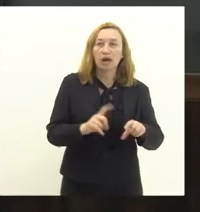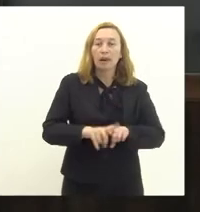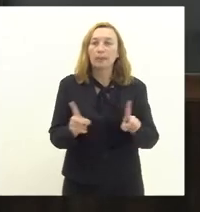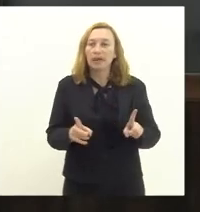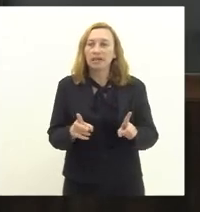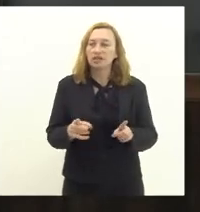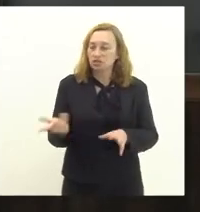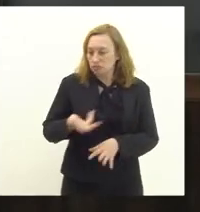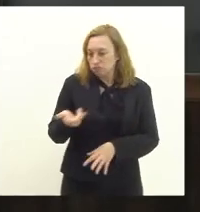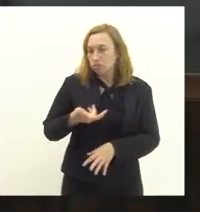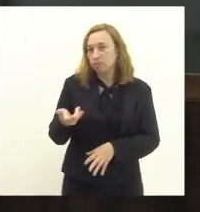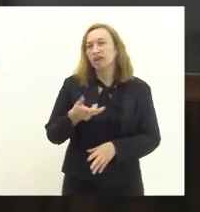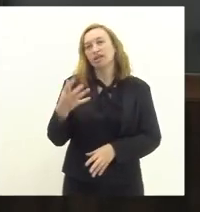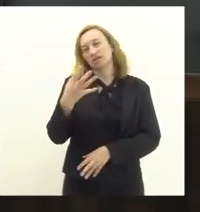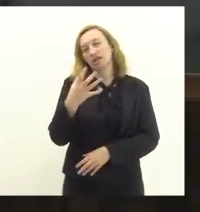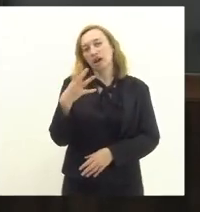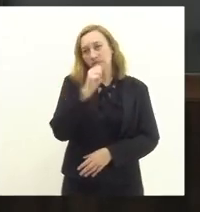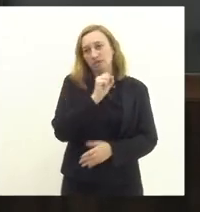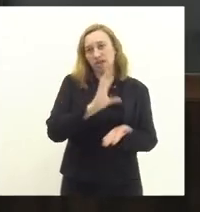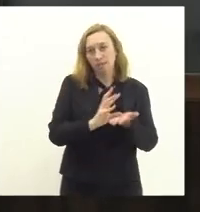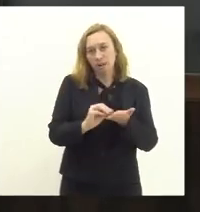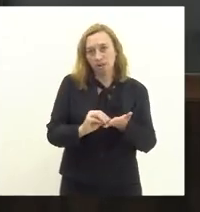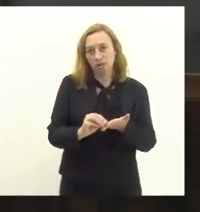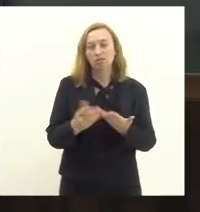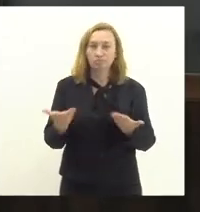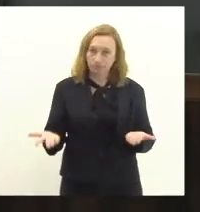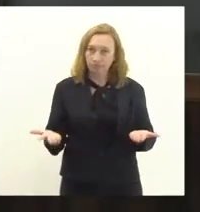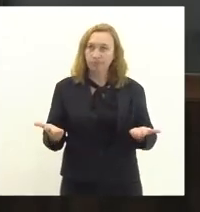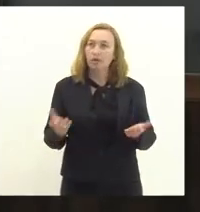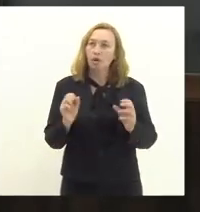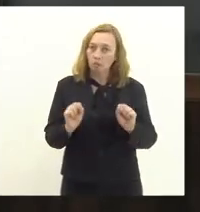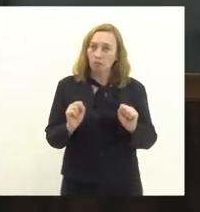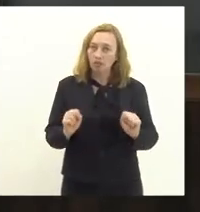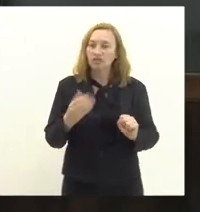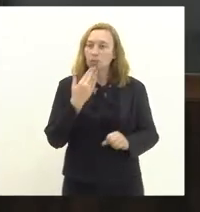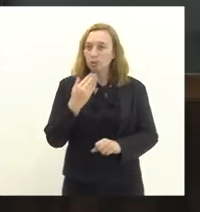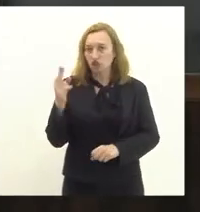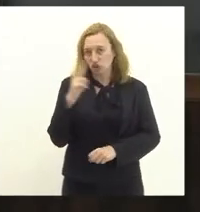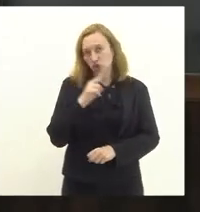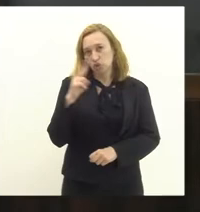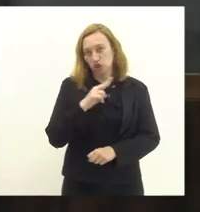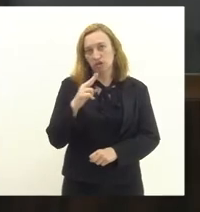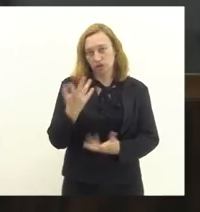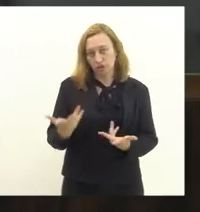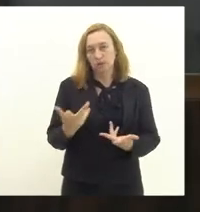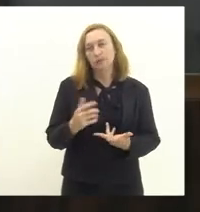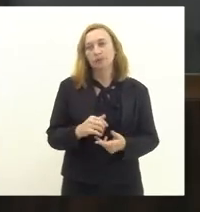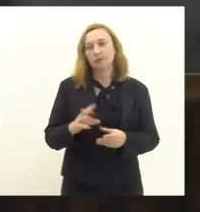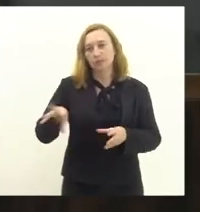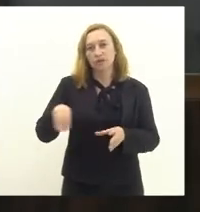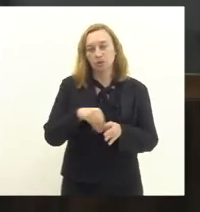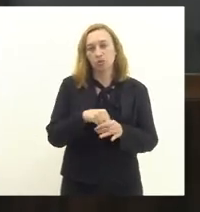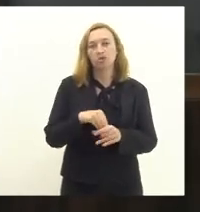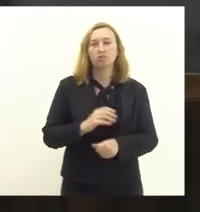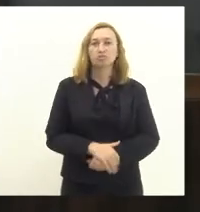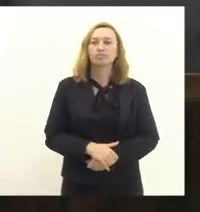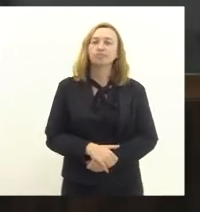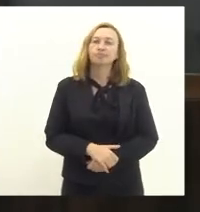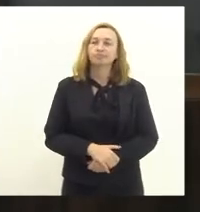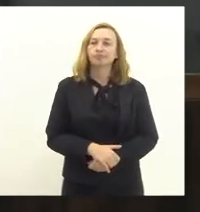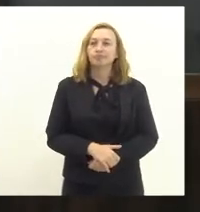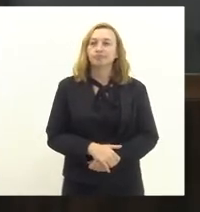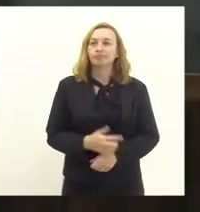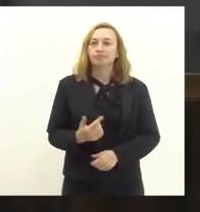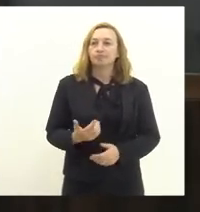deu uma celeridade na pauta. Vossas Excelências podem fazer o pedido de inclusão da urgência